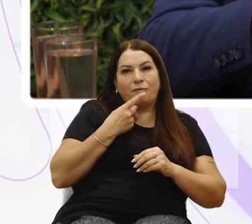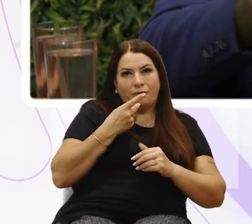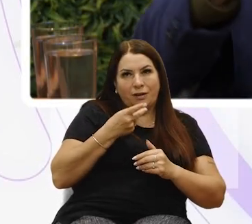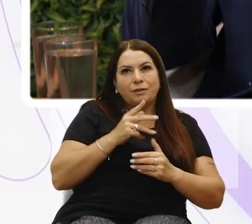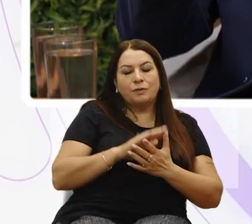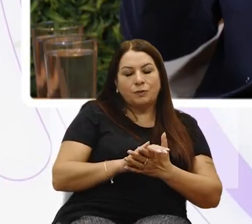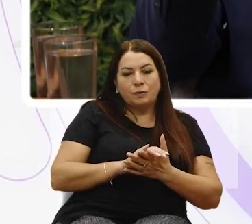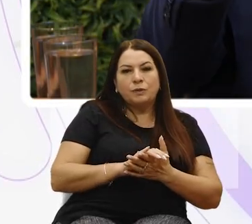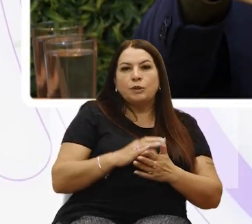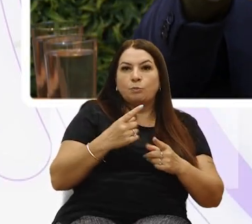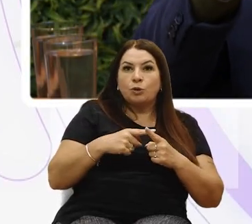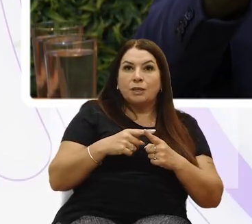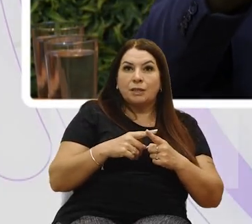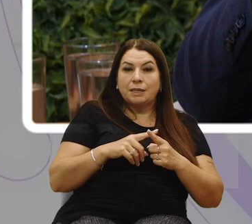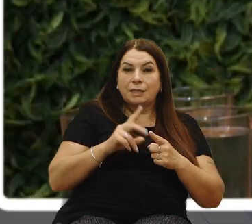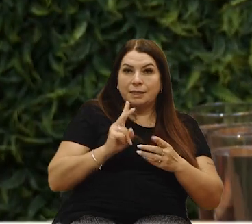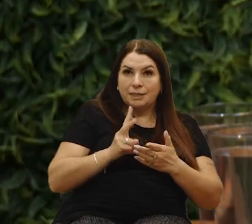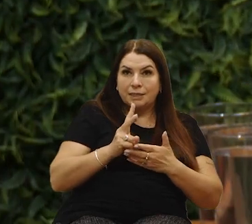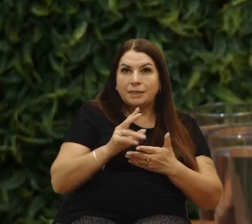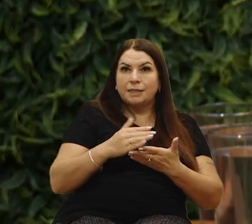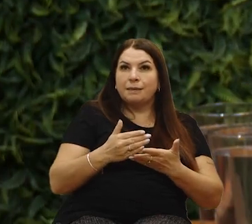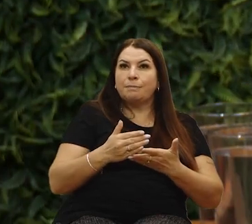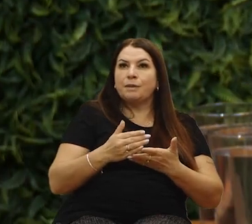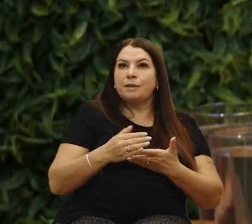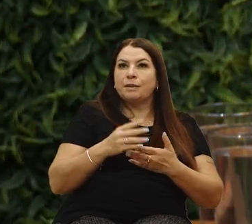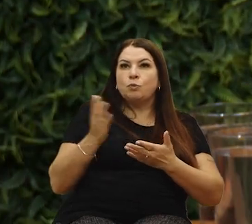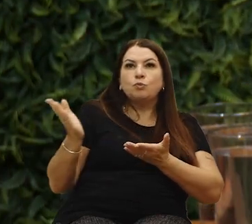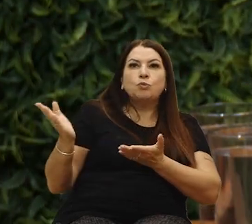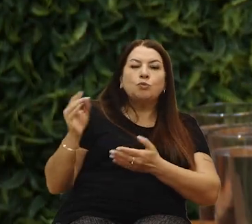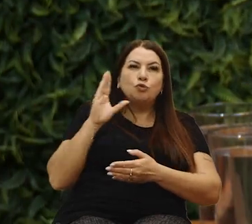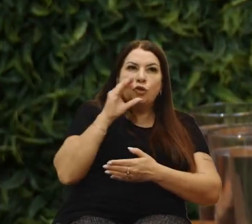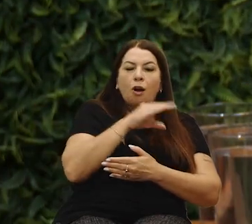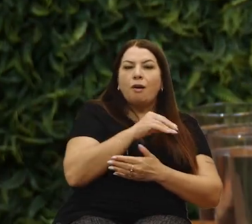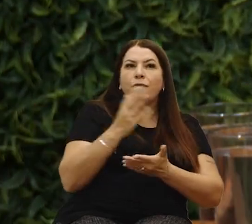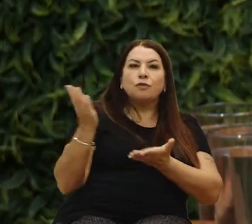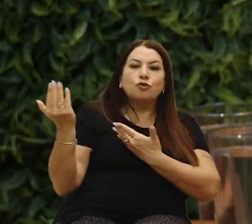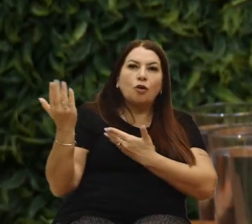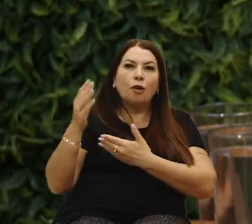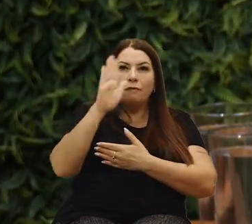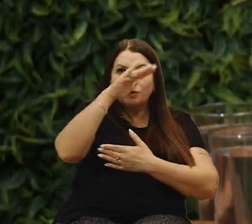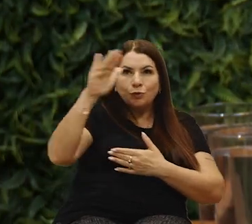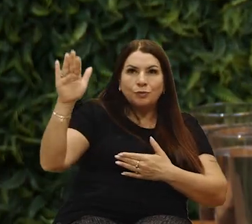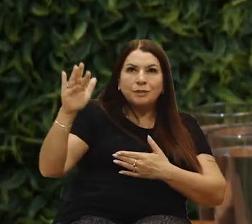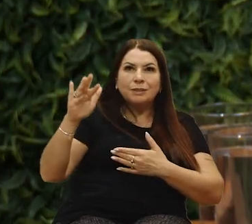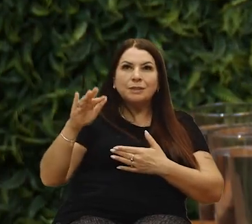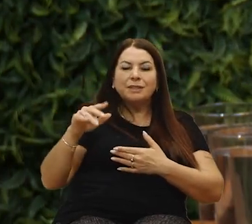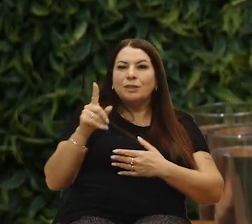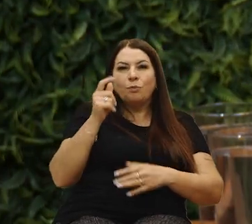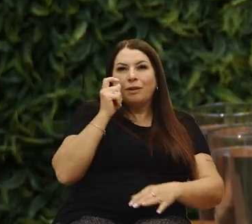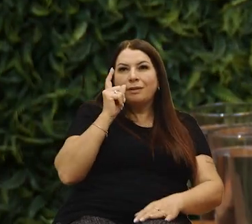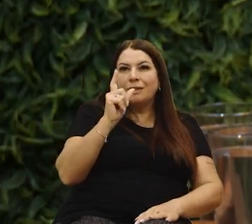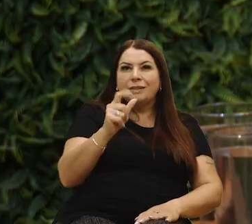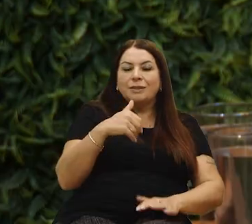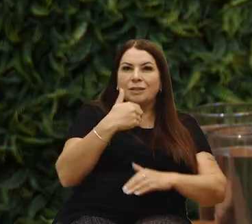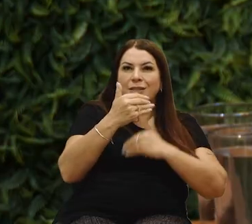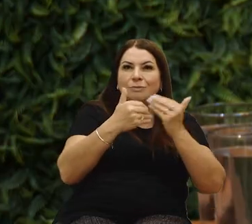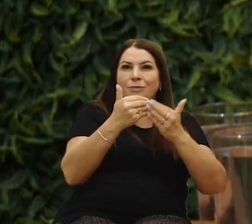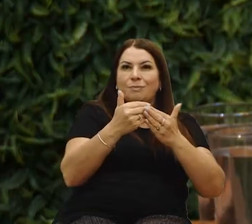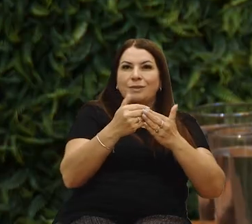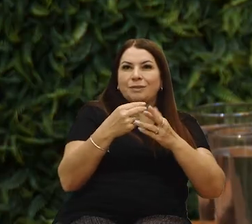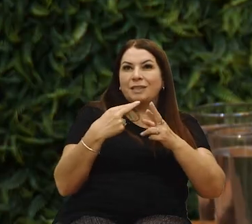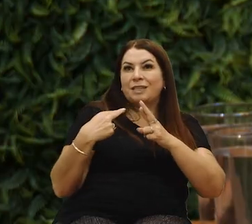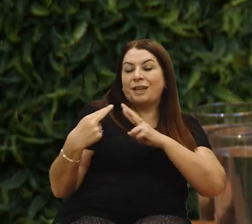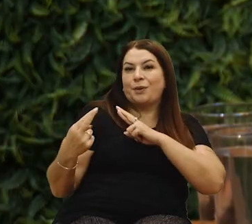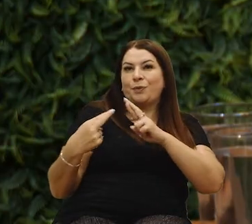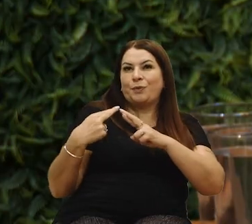posto isso, porque cada vez mais os adolescentes, os jovens adultos, se desinteressam pelo processo